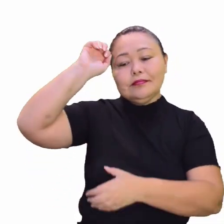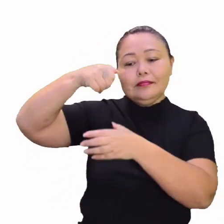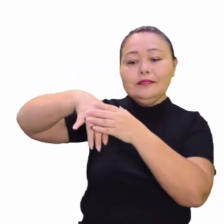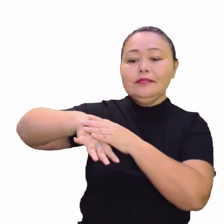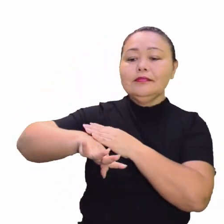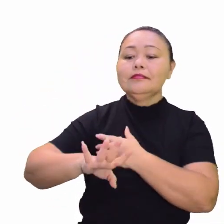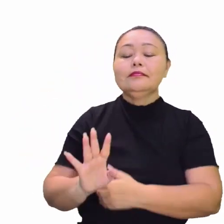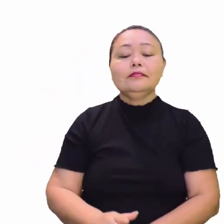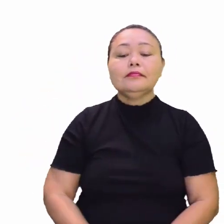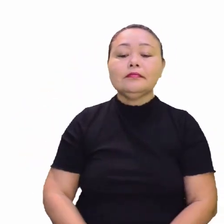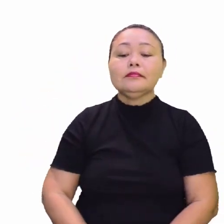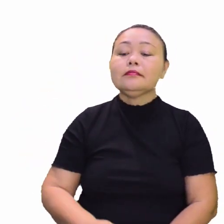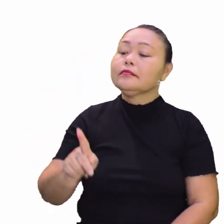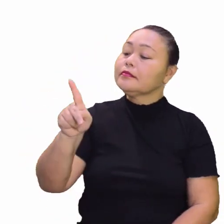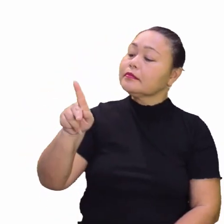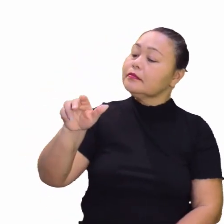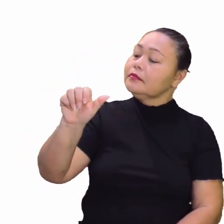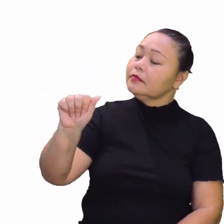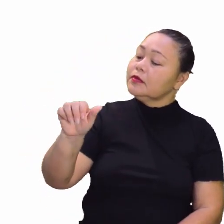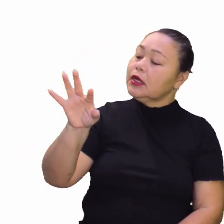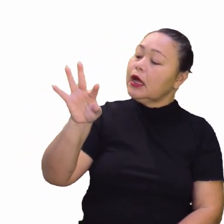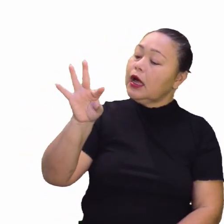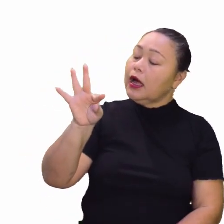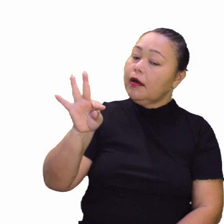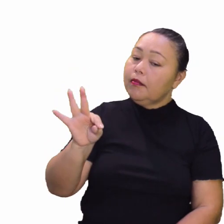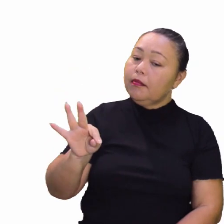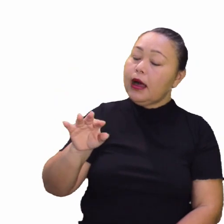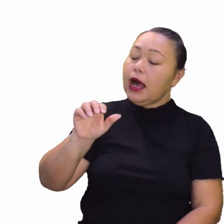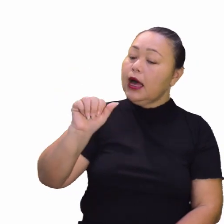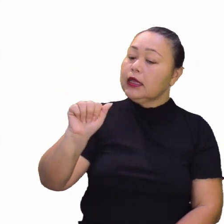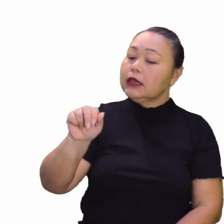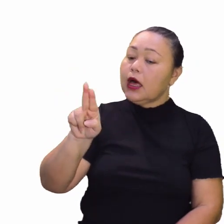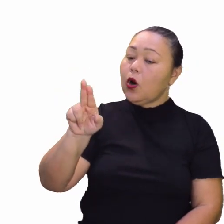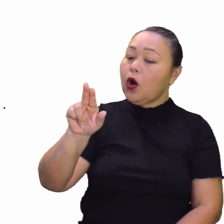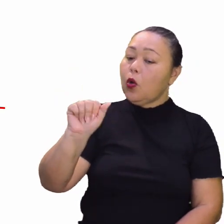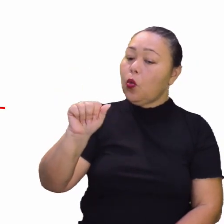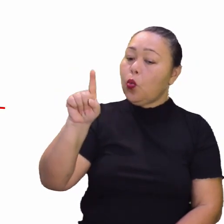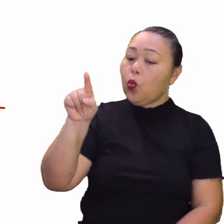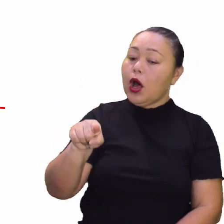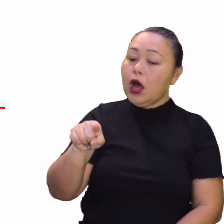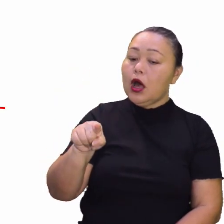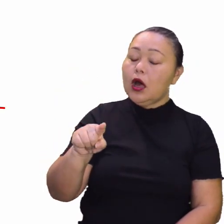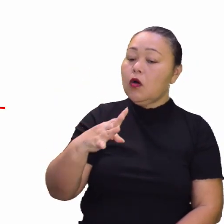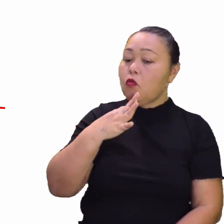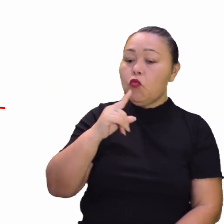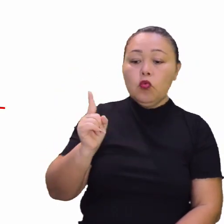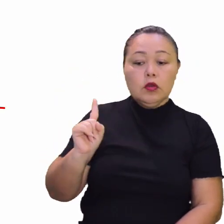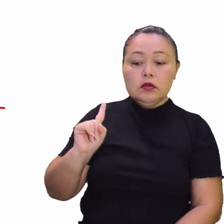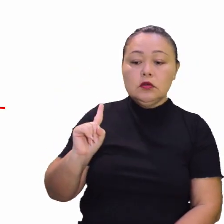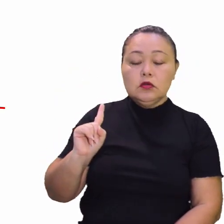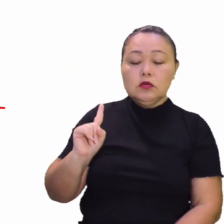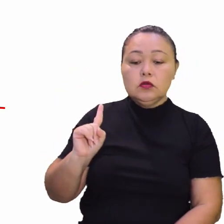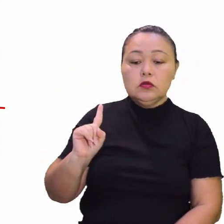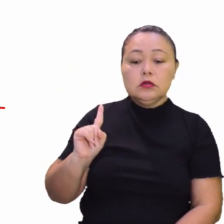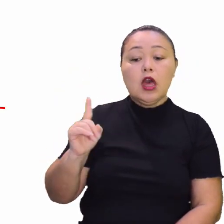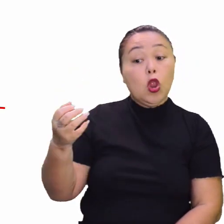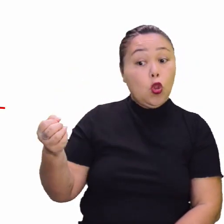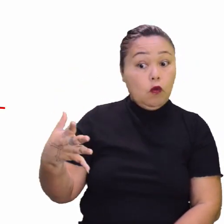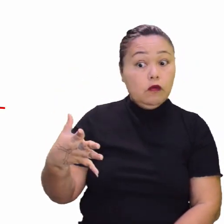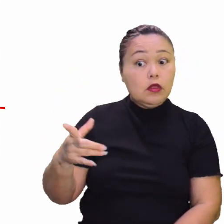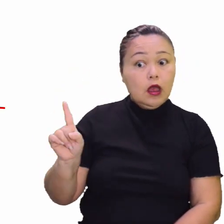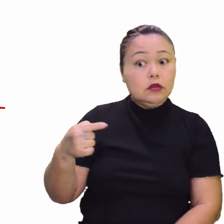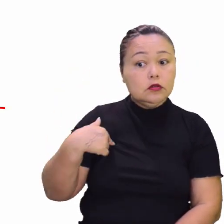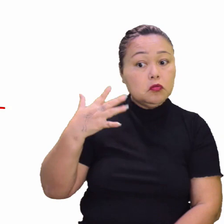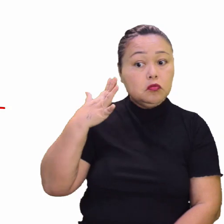né? Muito bem. Patauá, Rogério. Rogério do céu, tu já tomou patauá? Não, daí eu não conheço, não. Cara, Daí é novidade pra